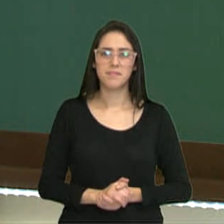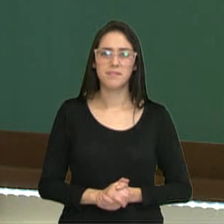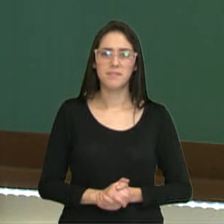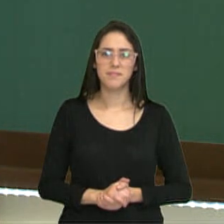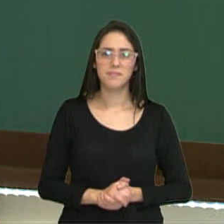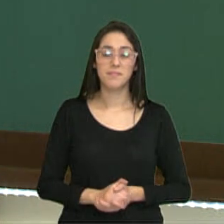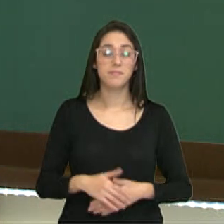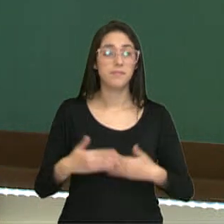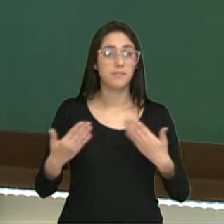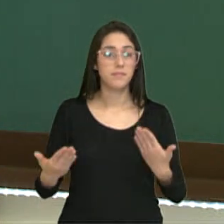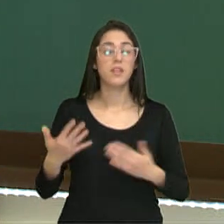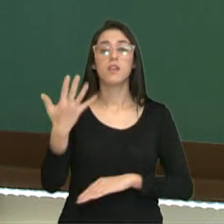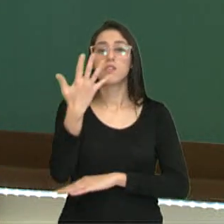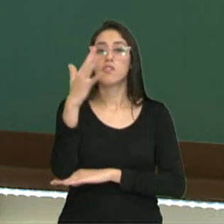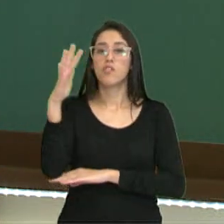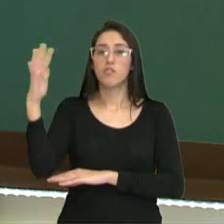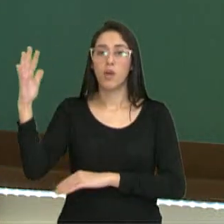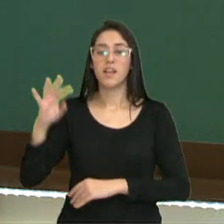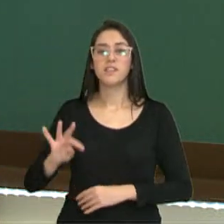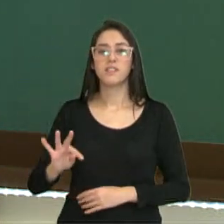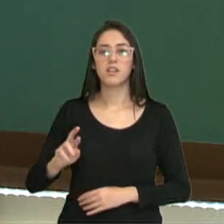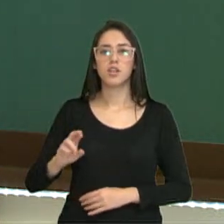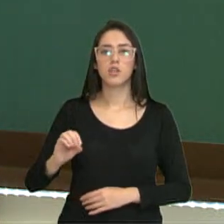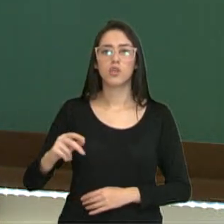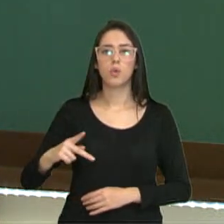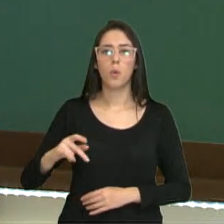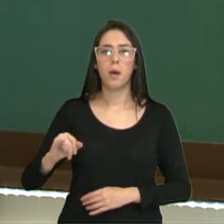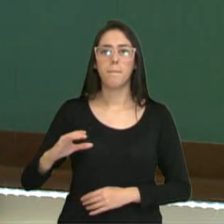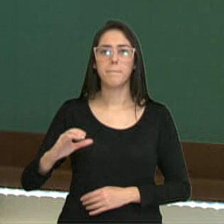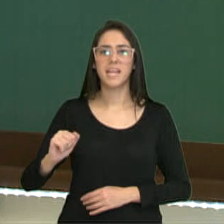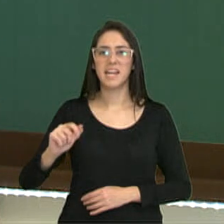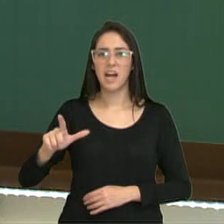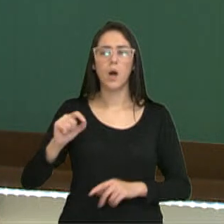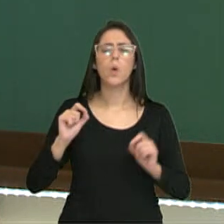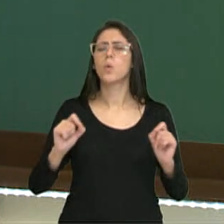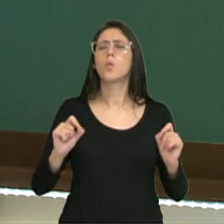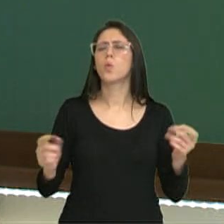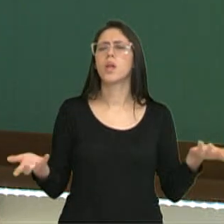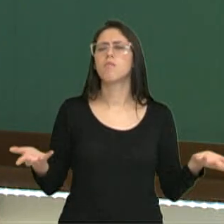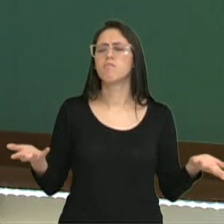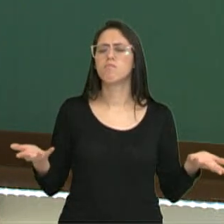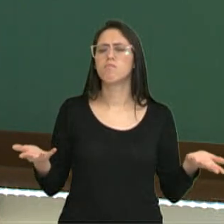Então, a floresta tropical ela é marcada pelo quê?